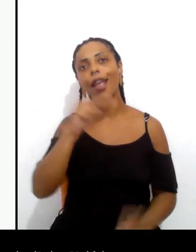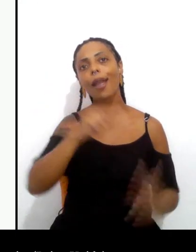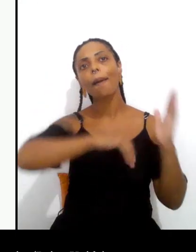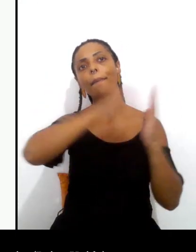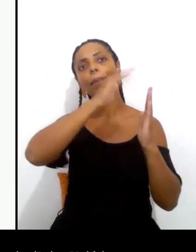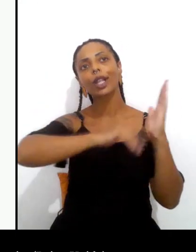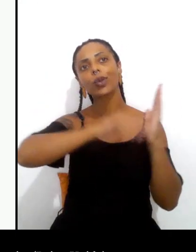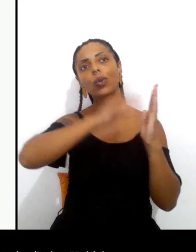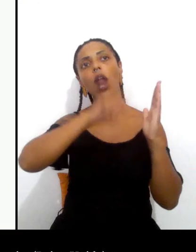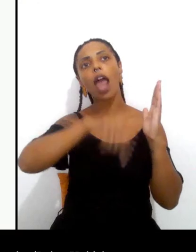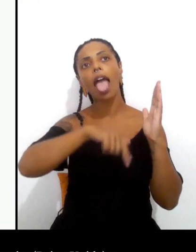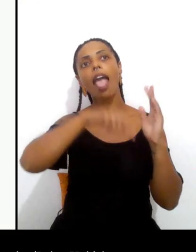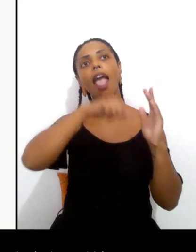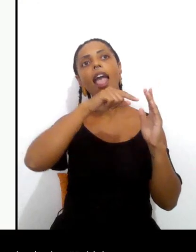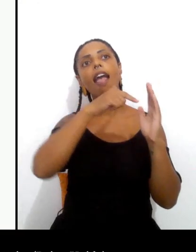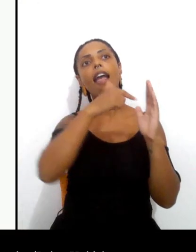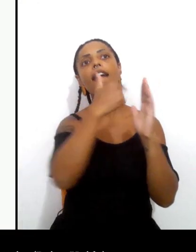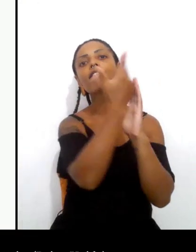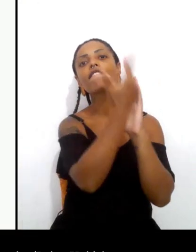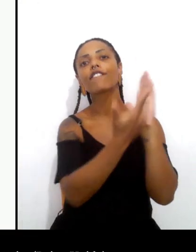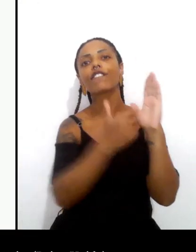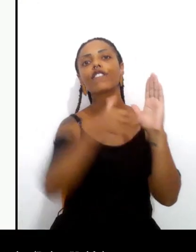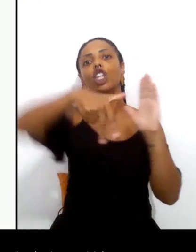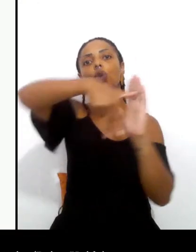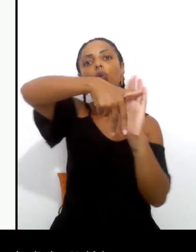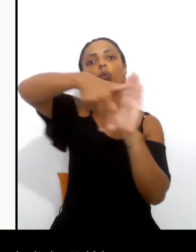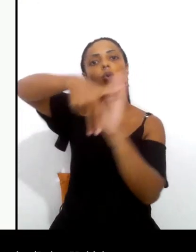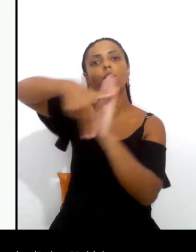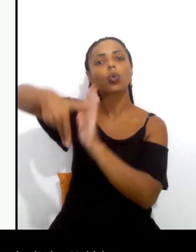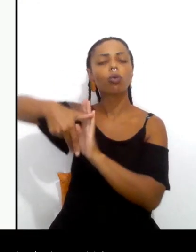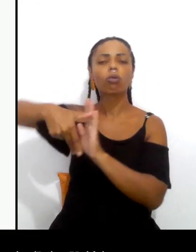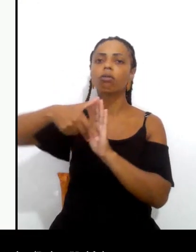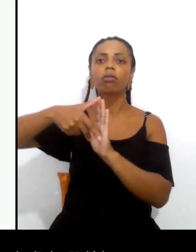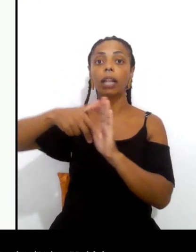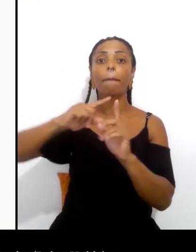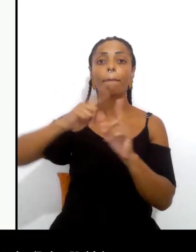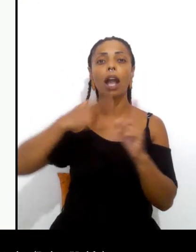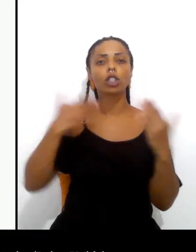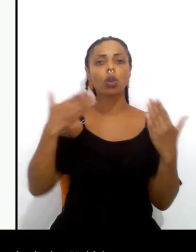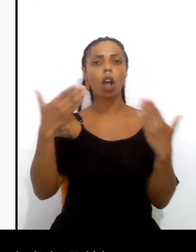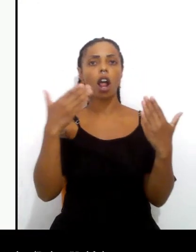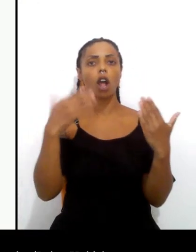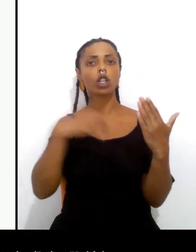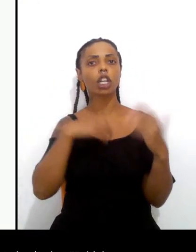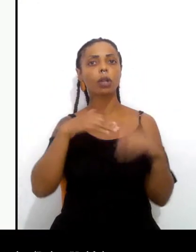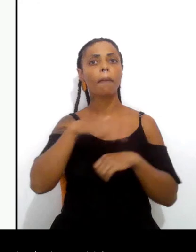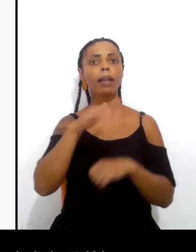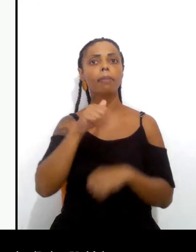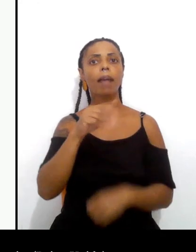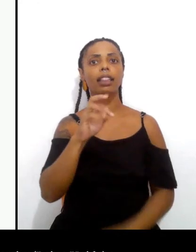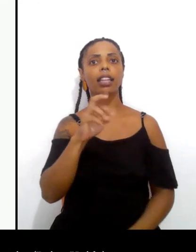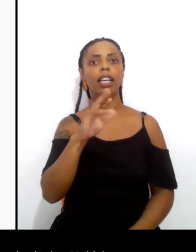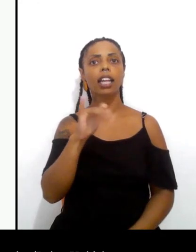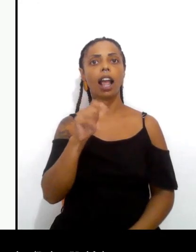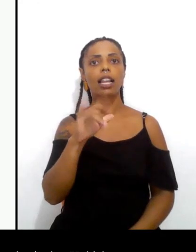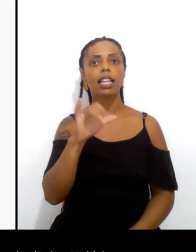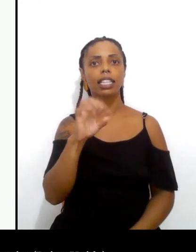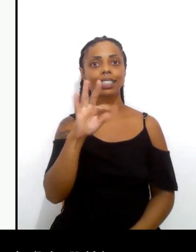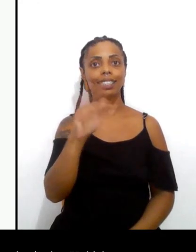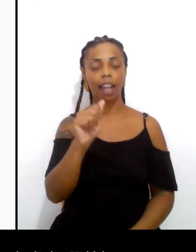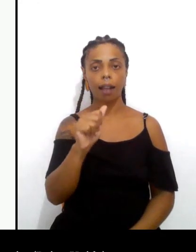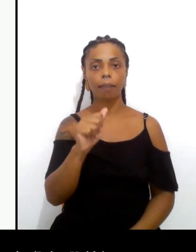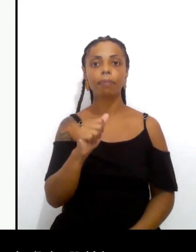figuras eu estou analisando de uma forma mais materialista também vemos que